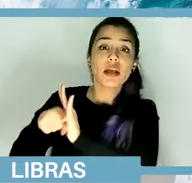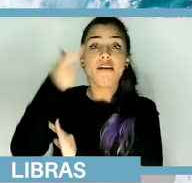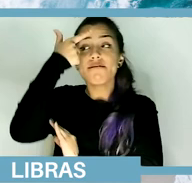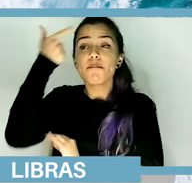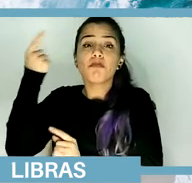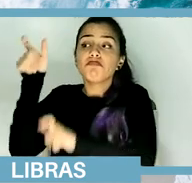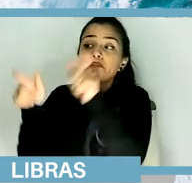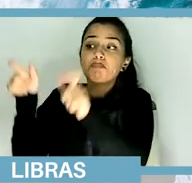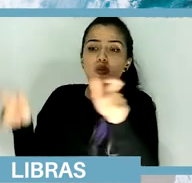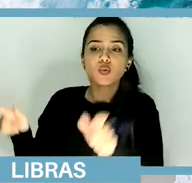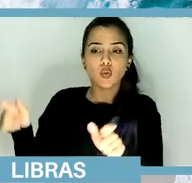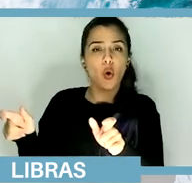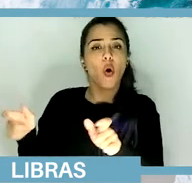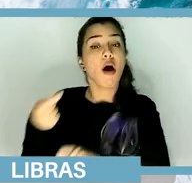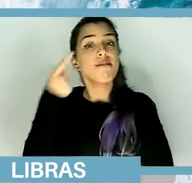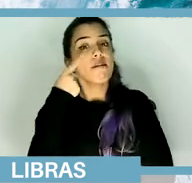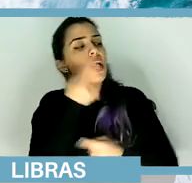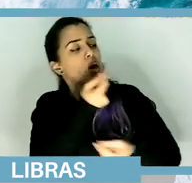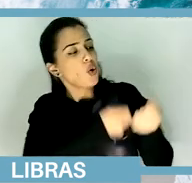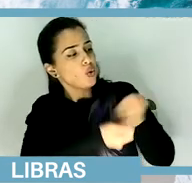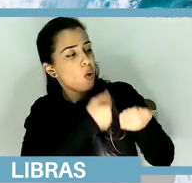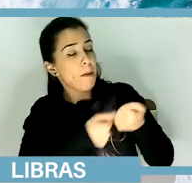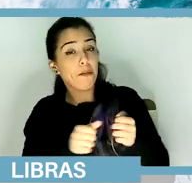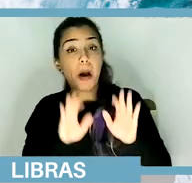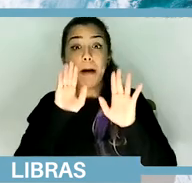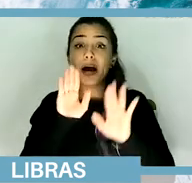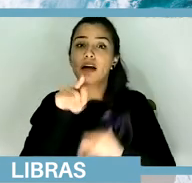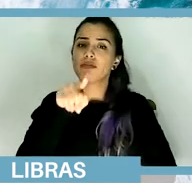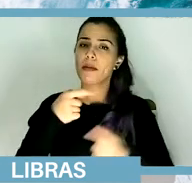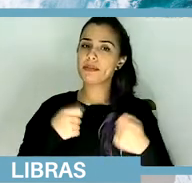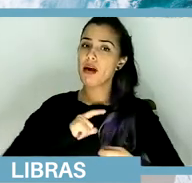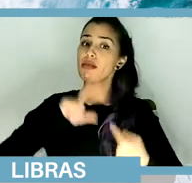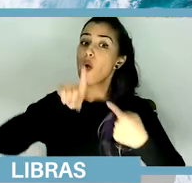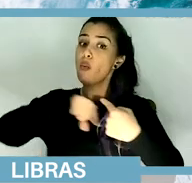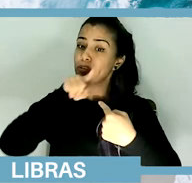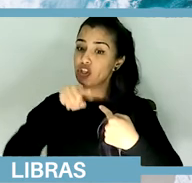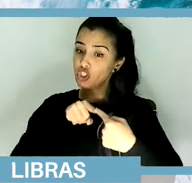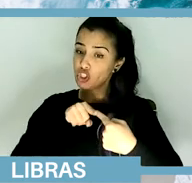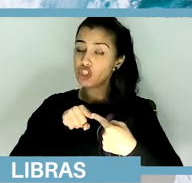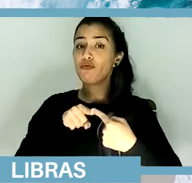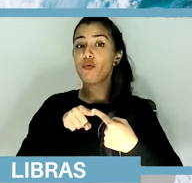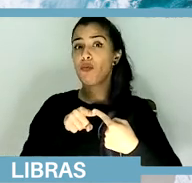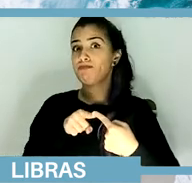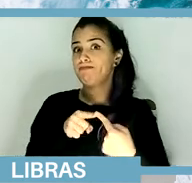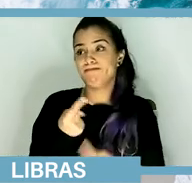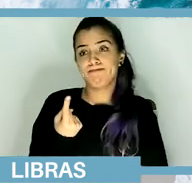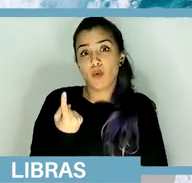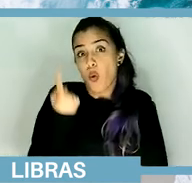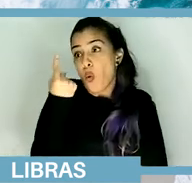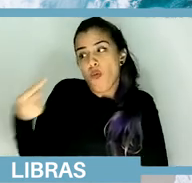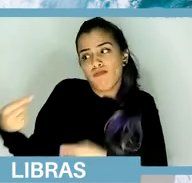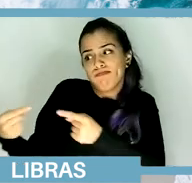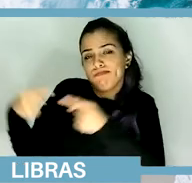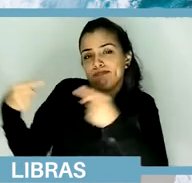ambiental. Mas você tem que estar com o seu objetivo ali do negócio alinhado com pelo menos um objetivo do